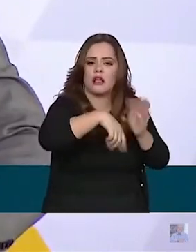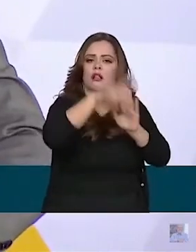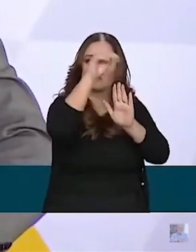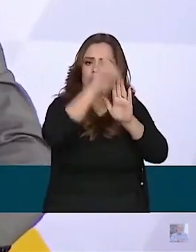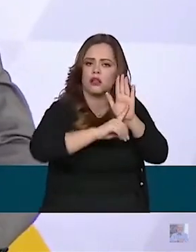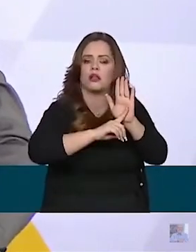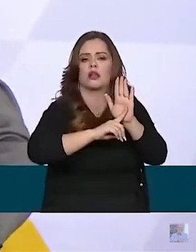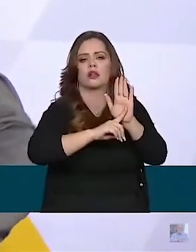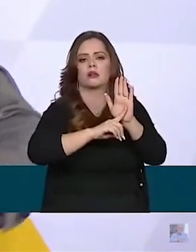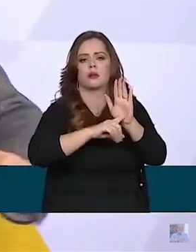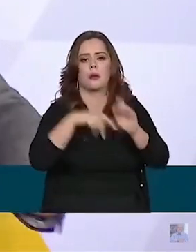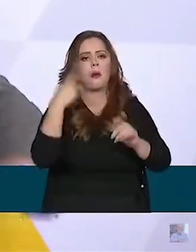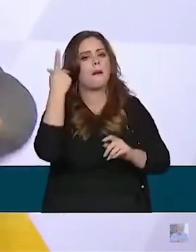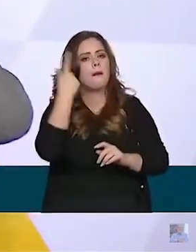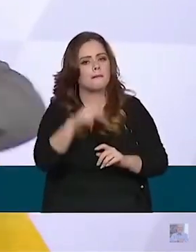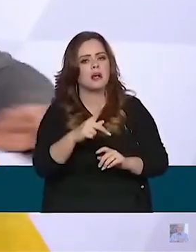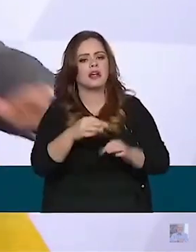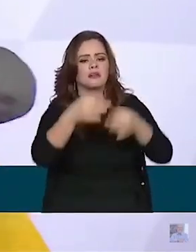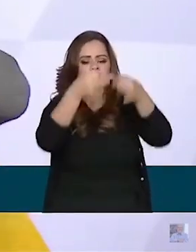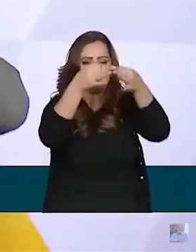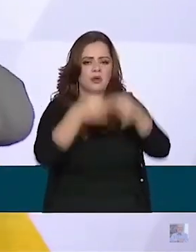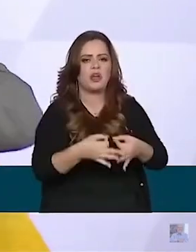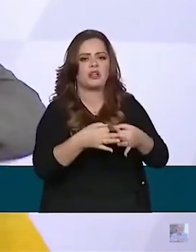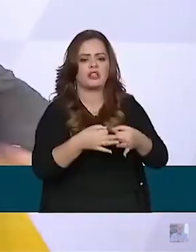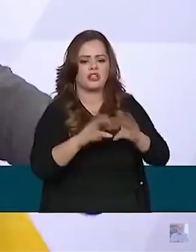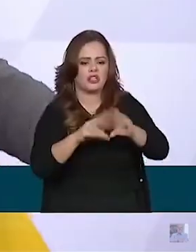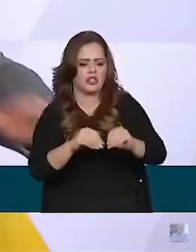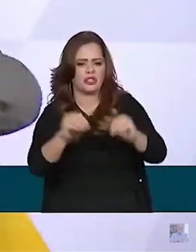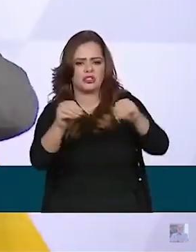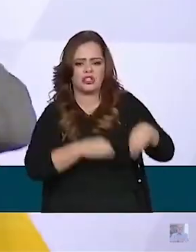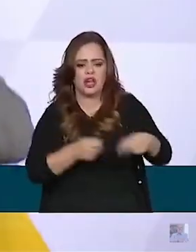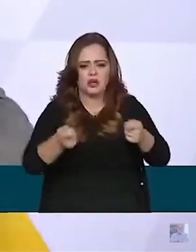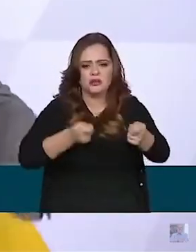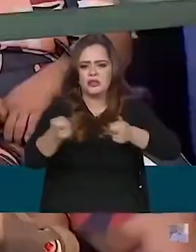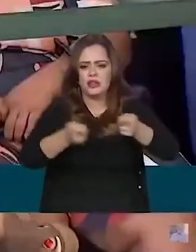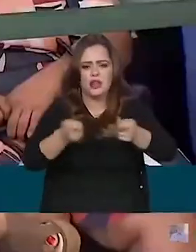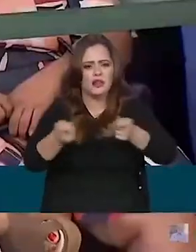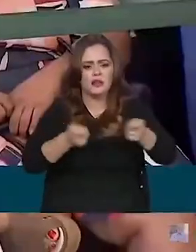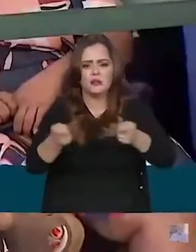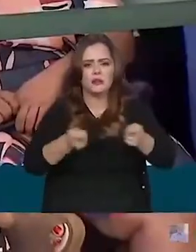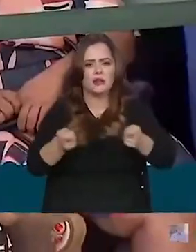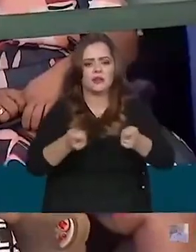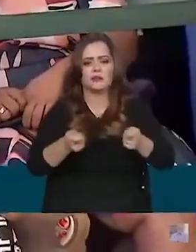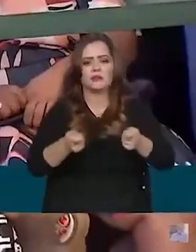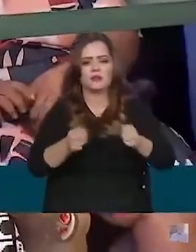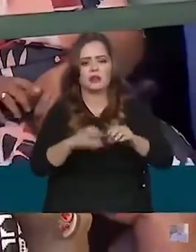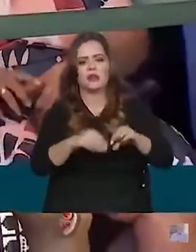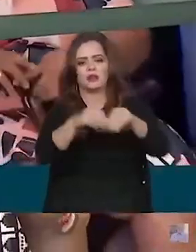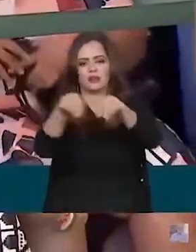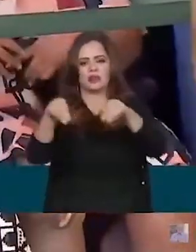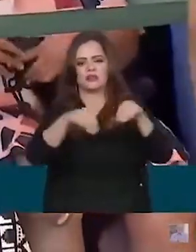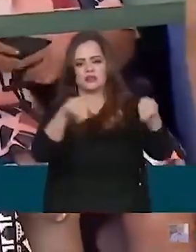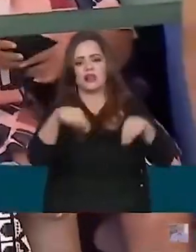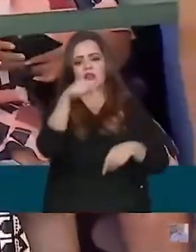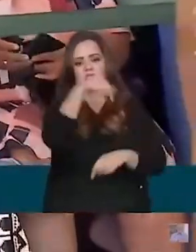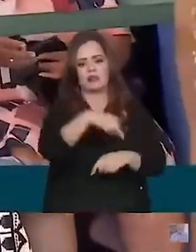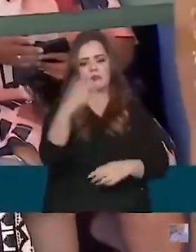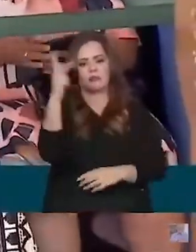decreto para definitivamente tirar os garimpeiros das terras indígenas nesse